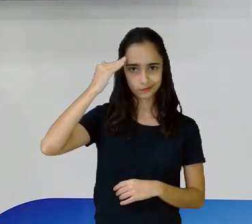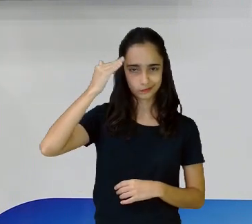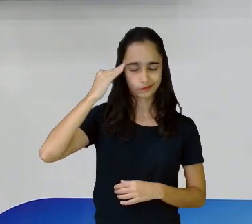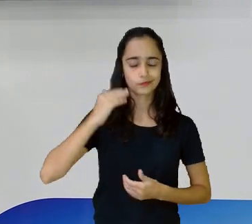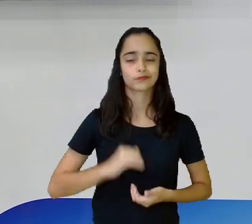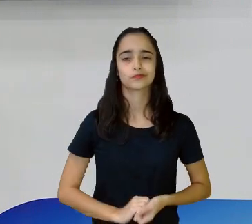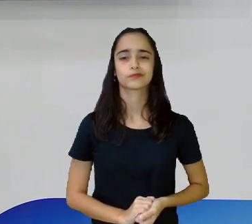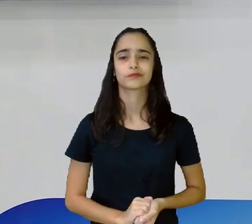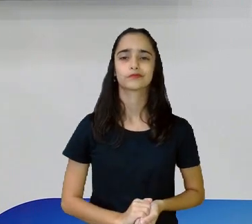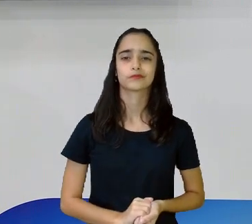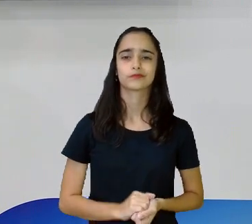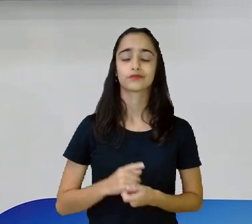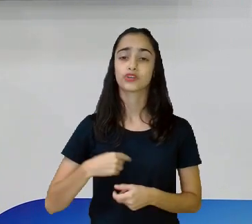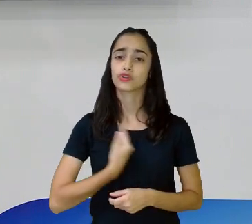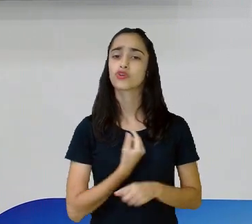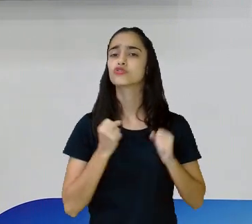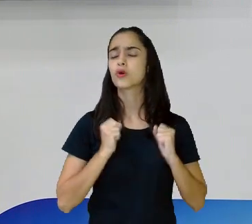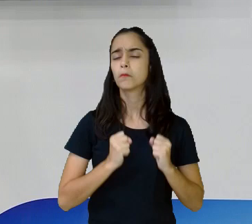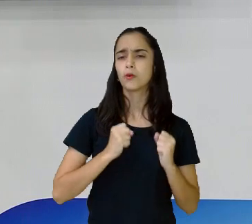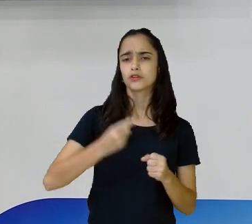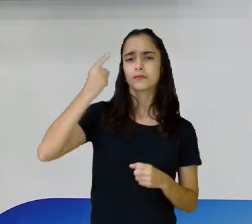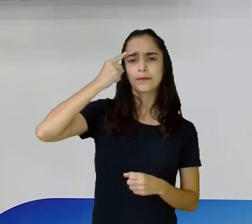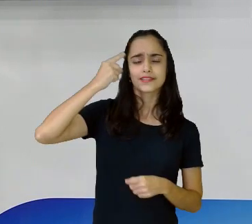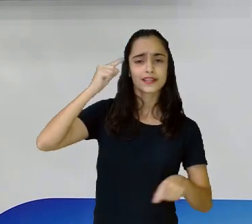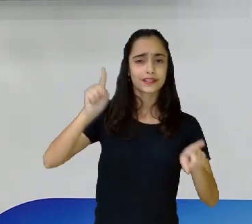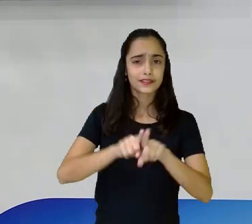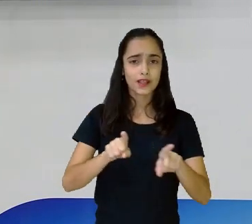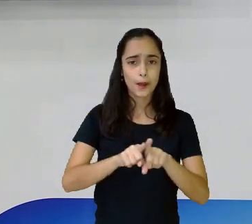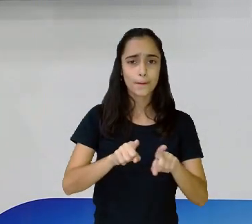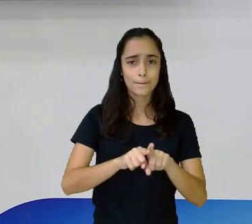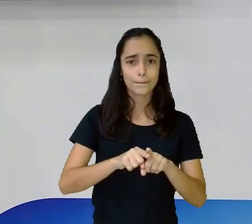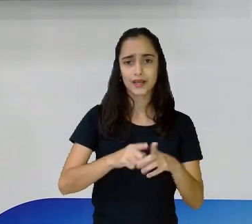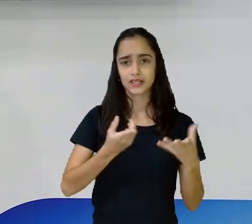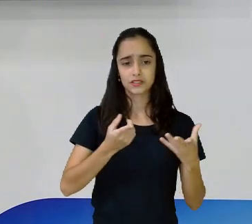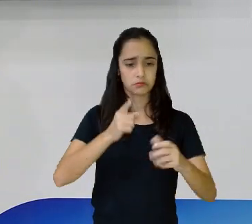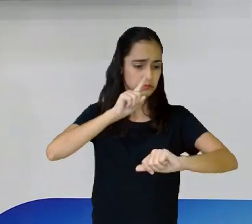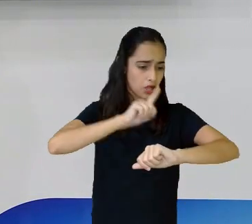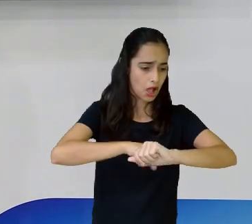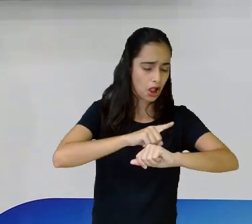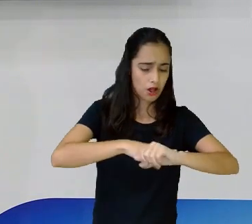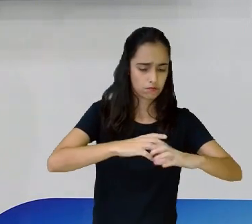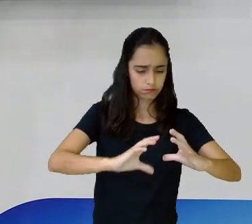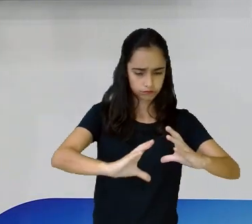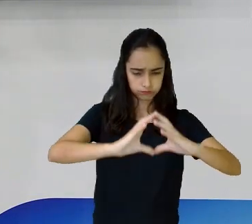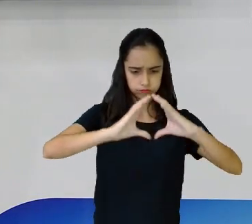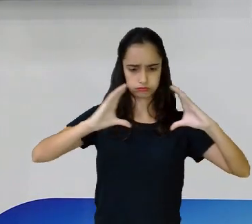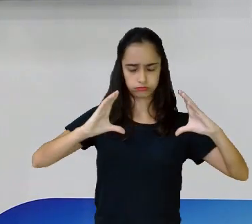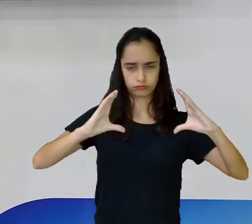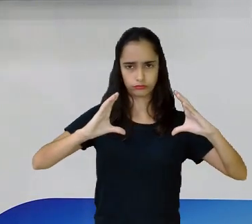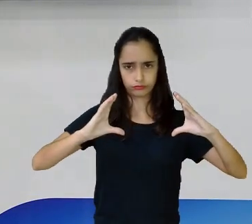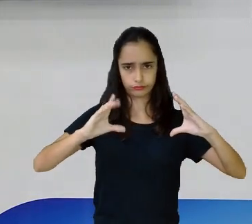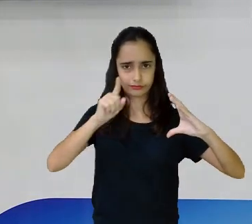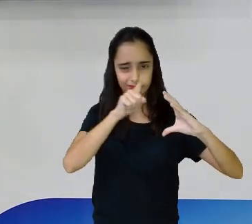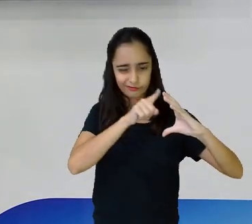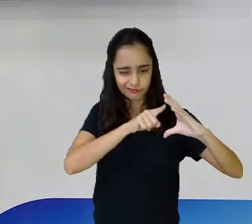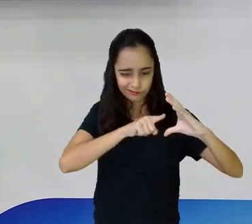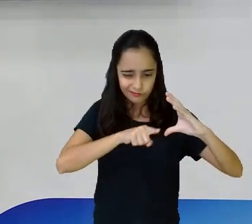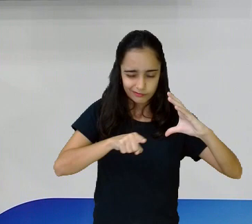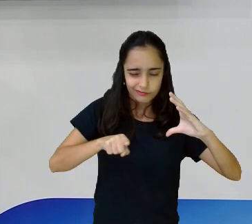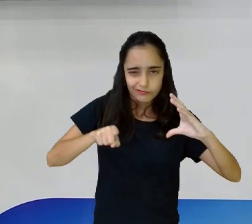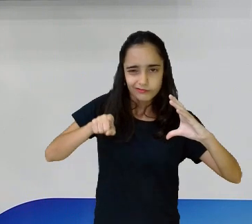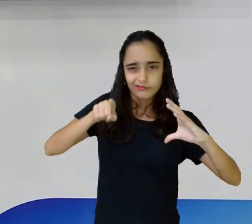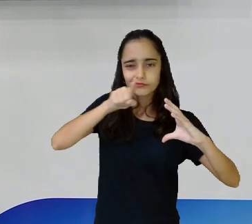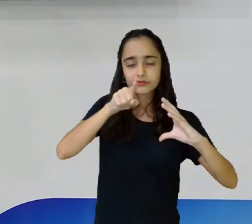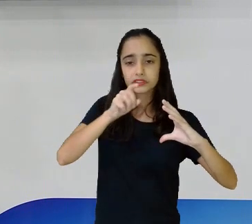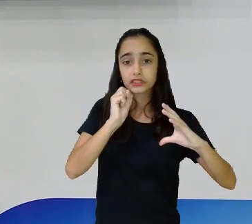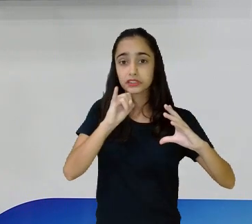360. A gente pode pensar num relógio. Pensa num relógio. Eu tenho o meu transferidor, vamos pensar num relógio. Se